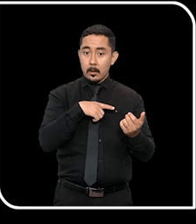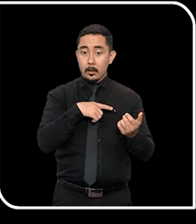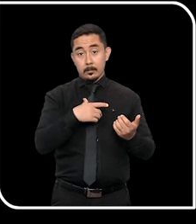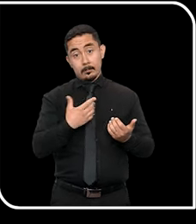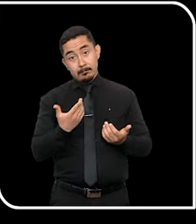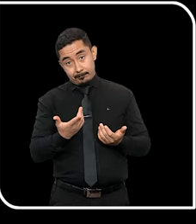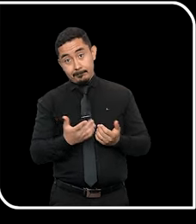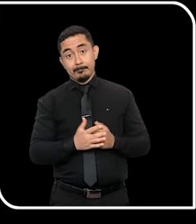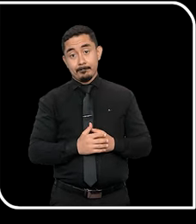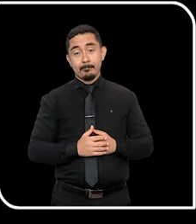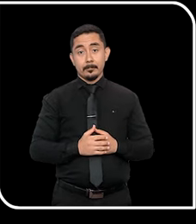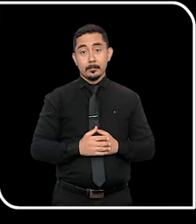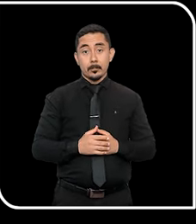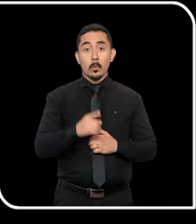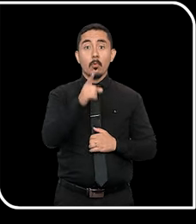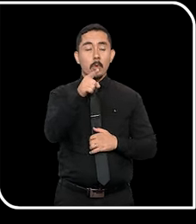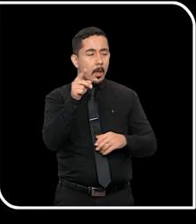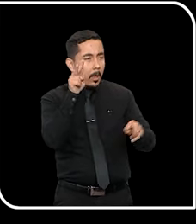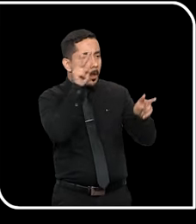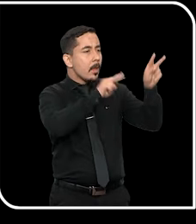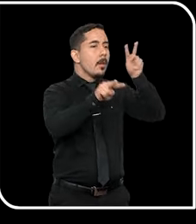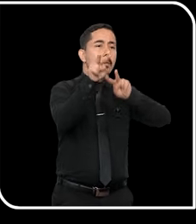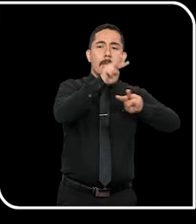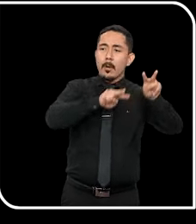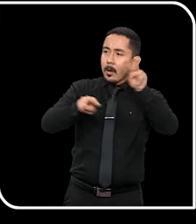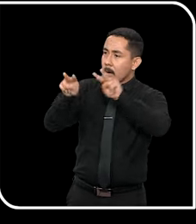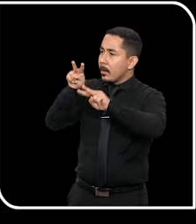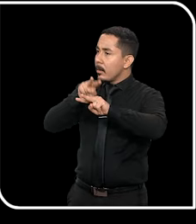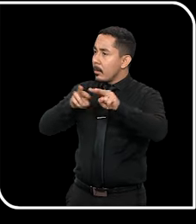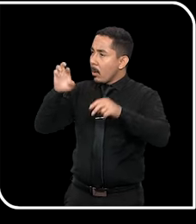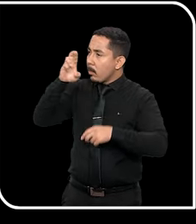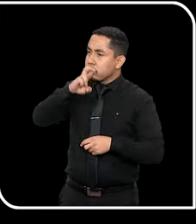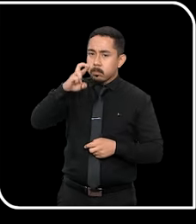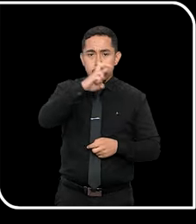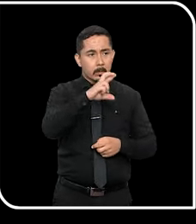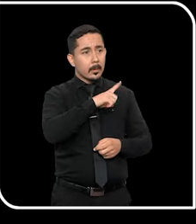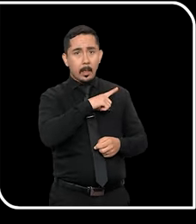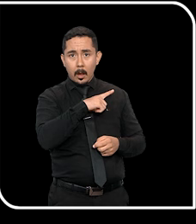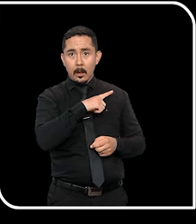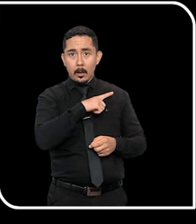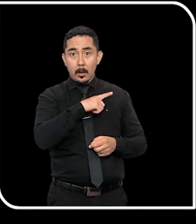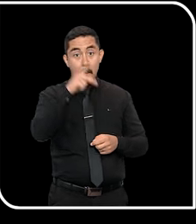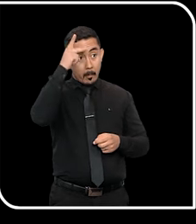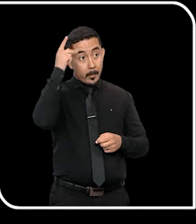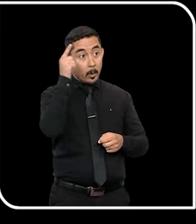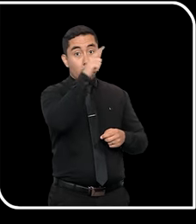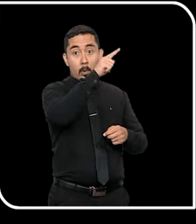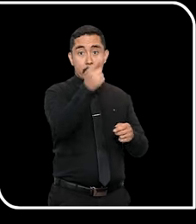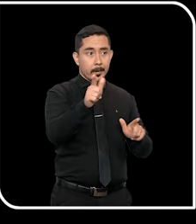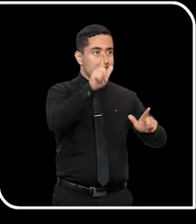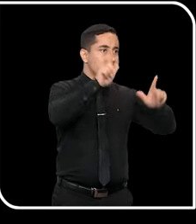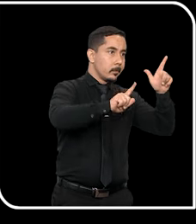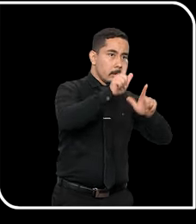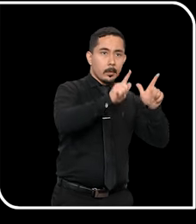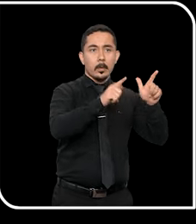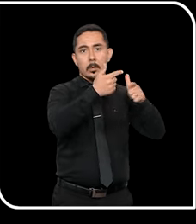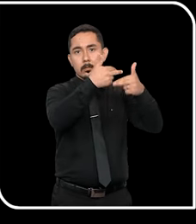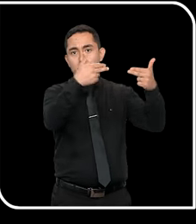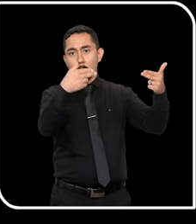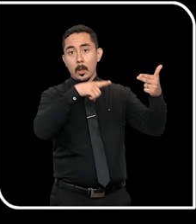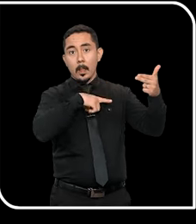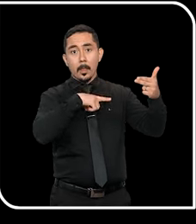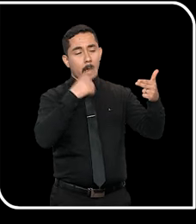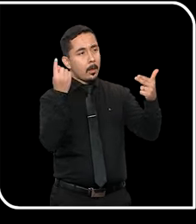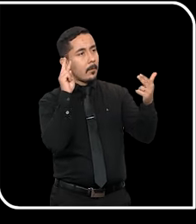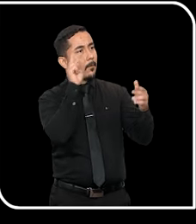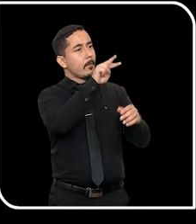com deficiência vocês assistem vocês vê representado na mídia pessoas com deficiência como símbolo por